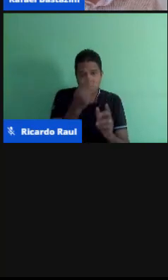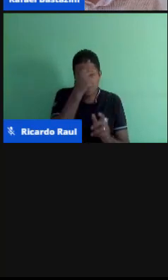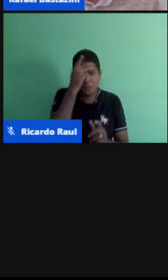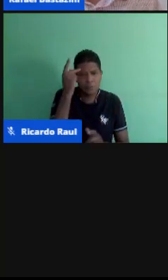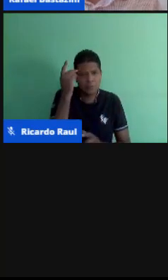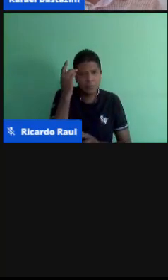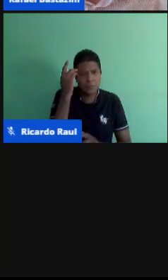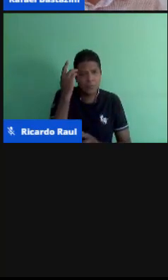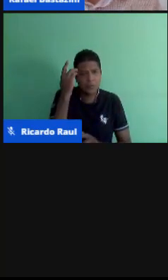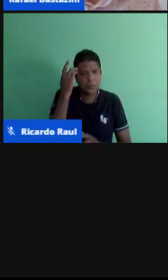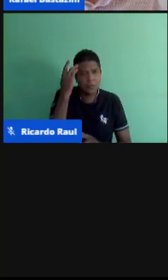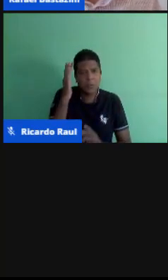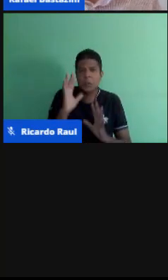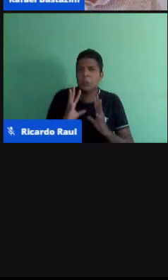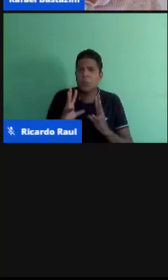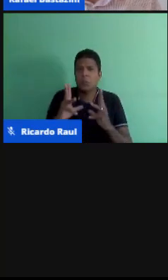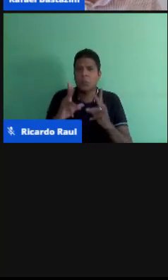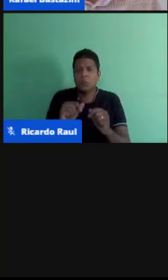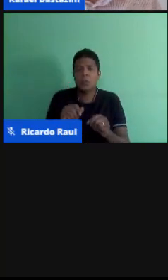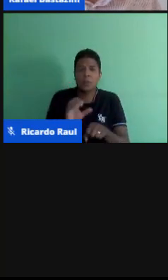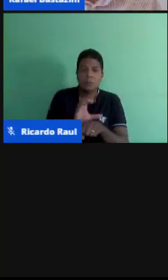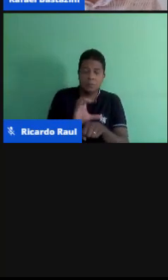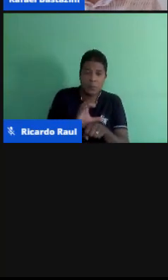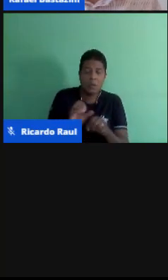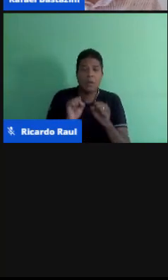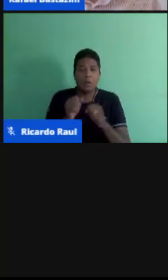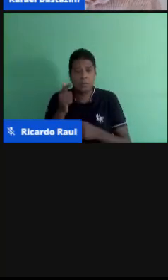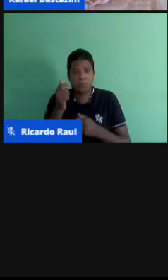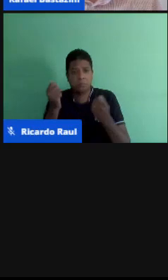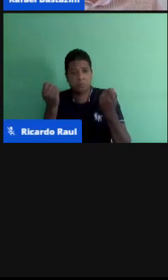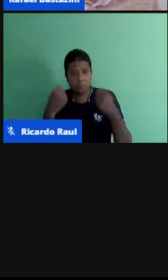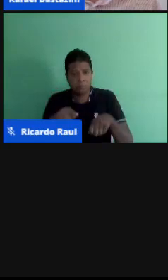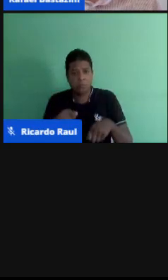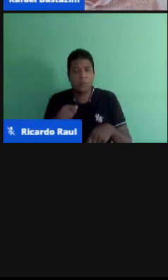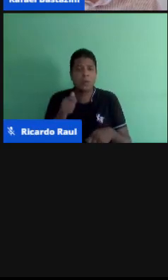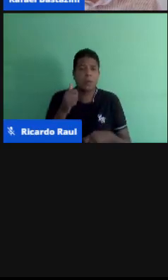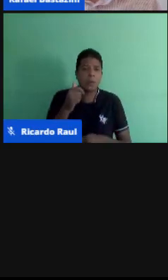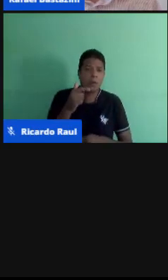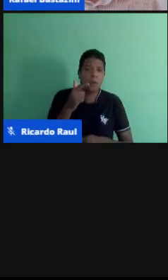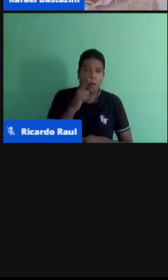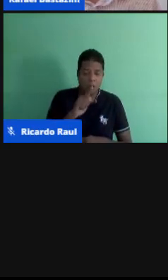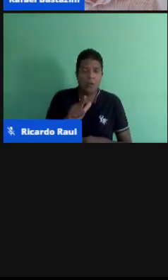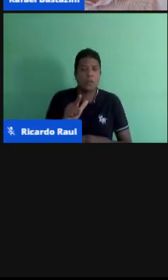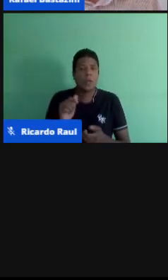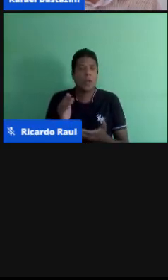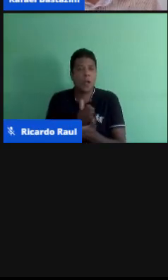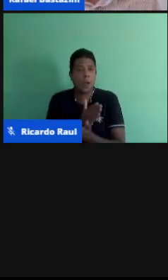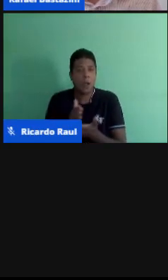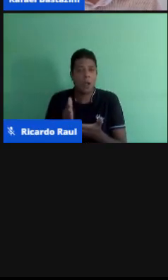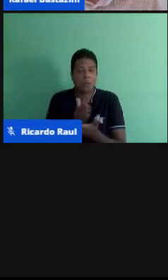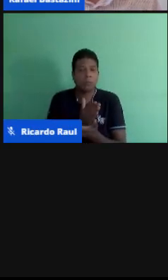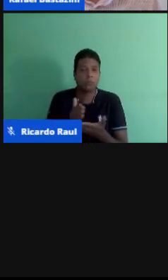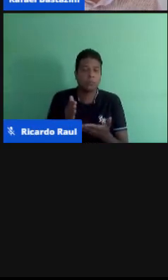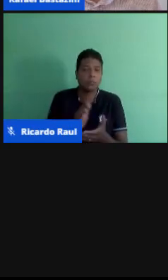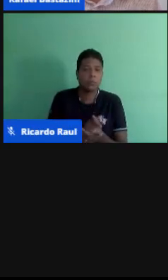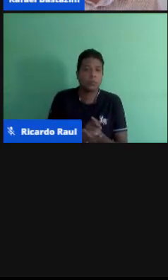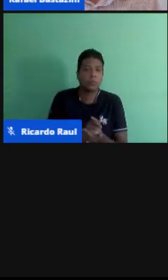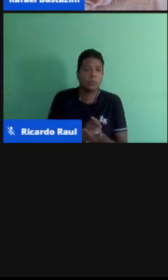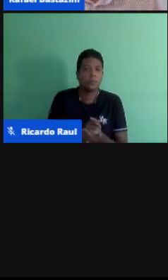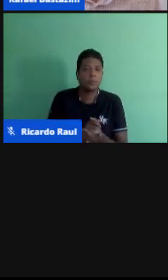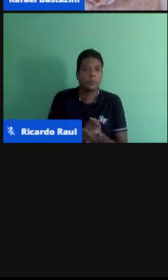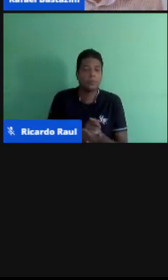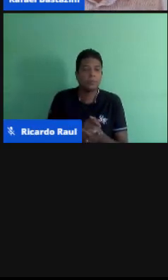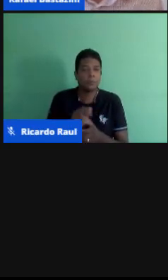em relação à cartografia científica também consegue produzir alguns produtos a partir